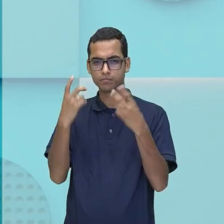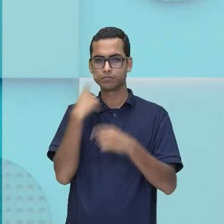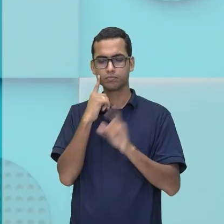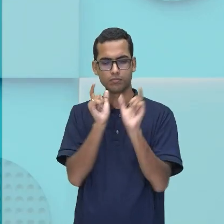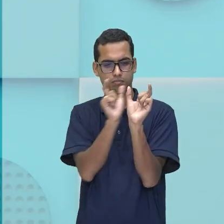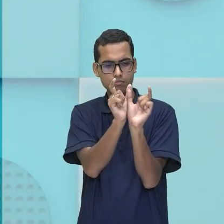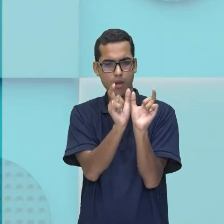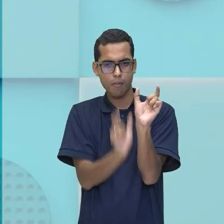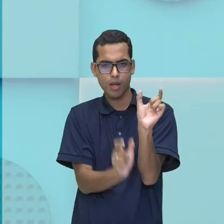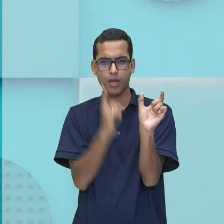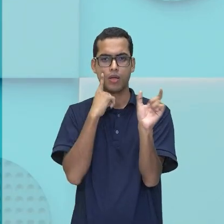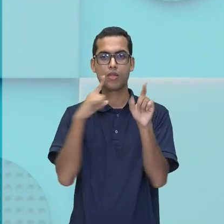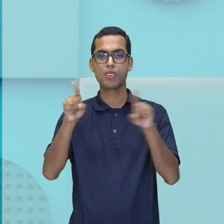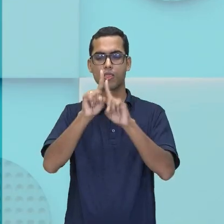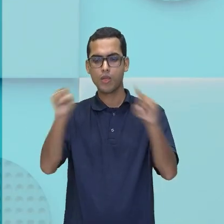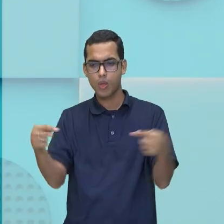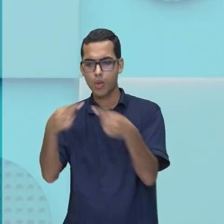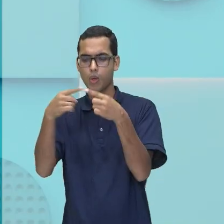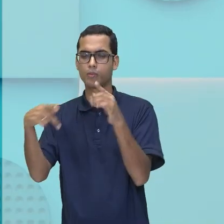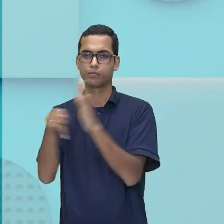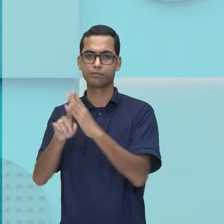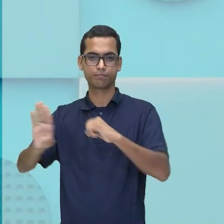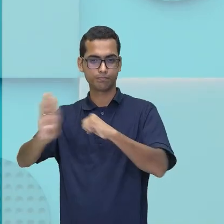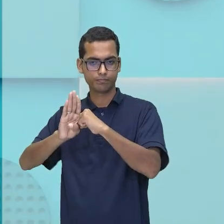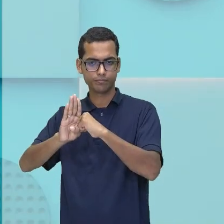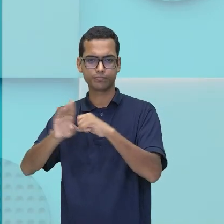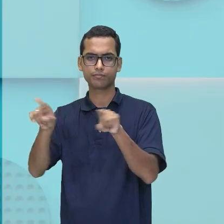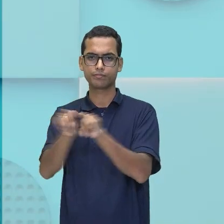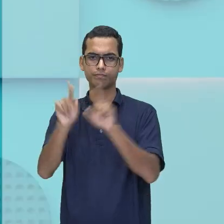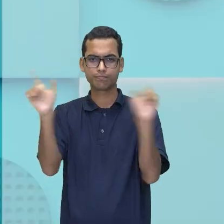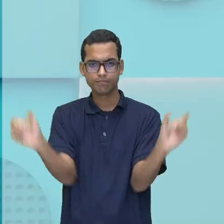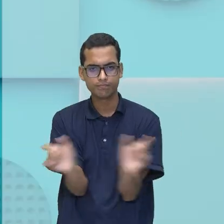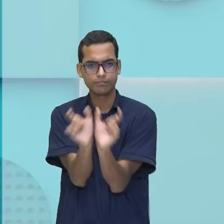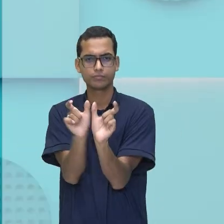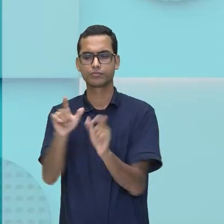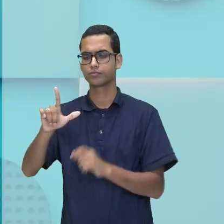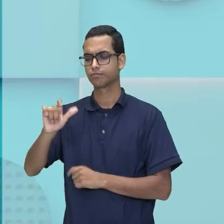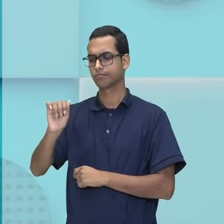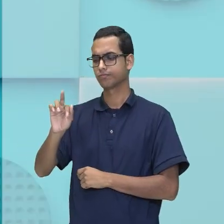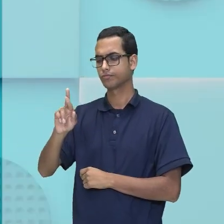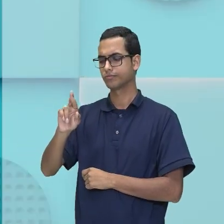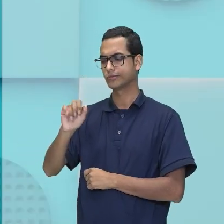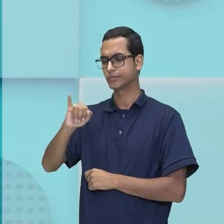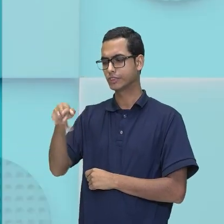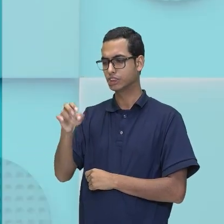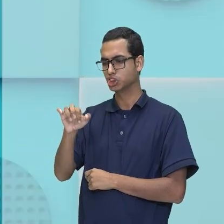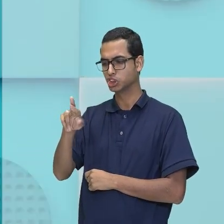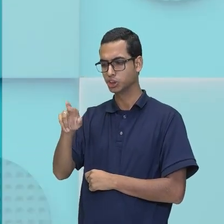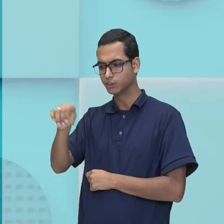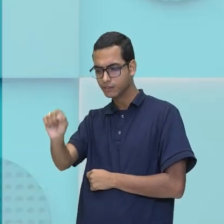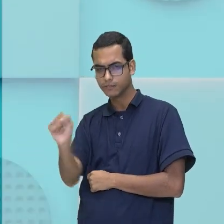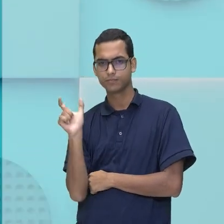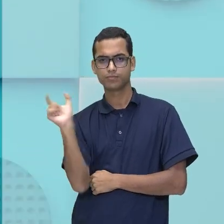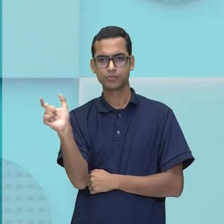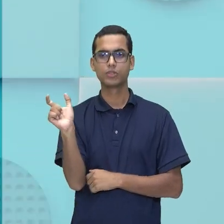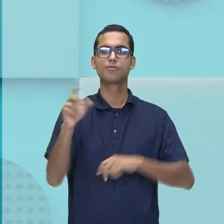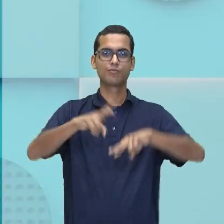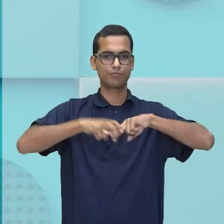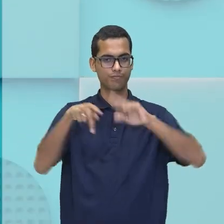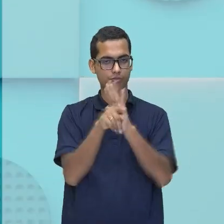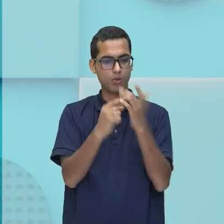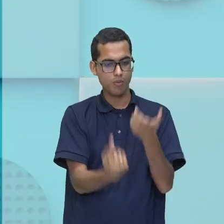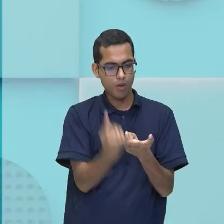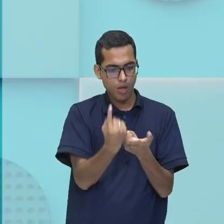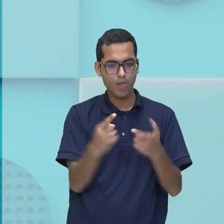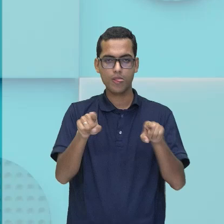relacionando a um substantivo, né? Que no caso é laranjeiras, está no feminino plural, por isso que o adjetivo também vai para o feminino e